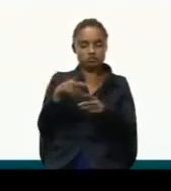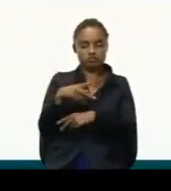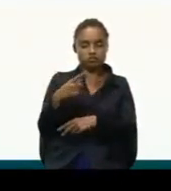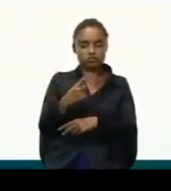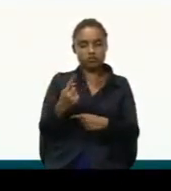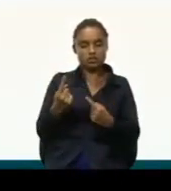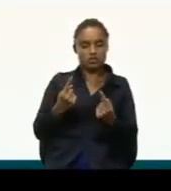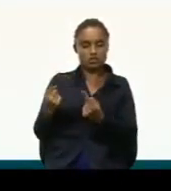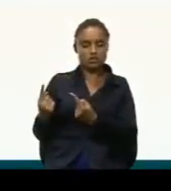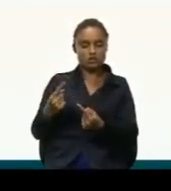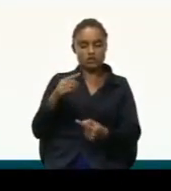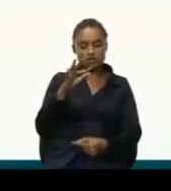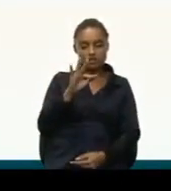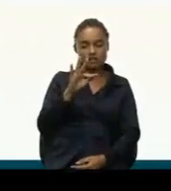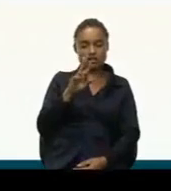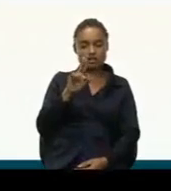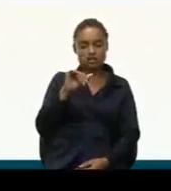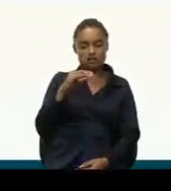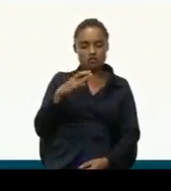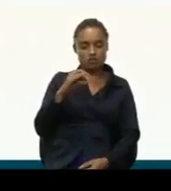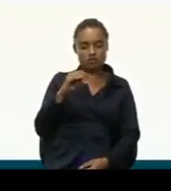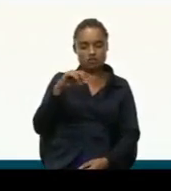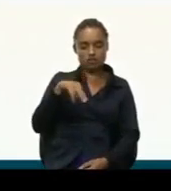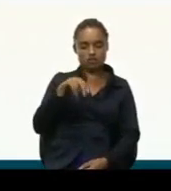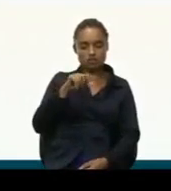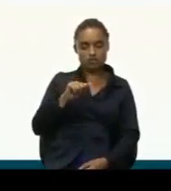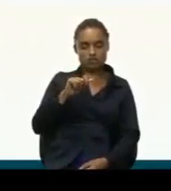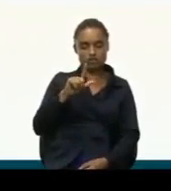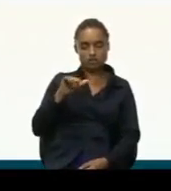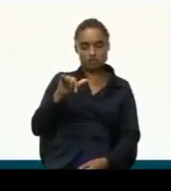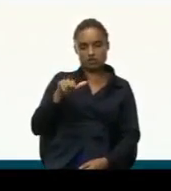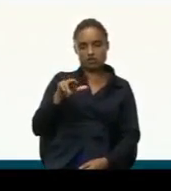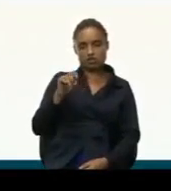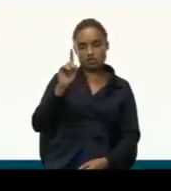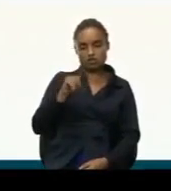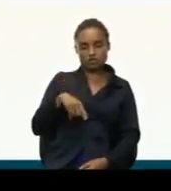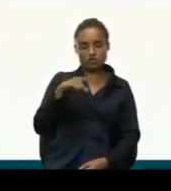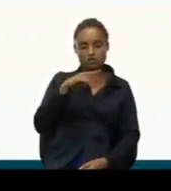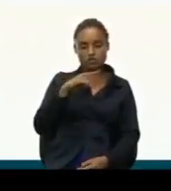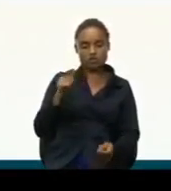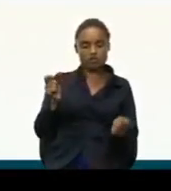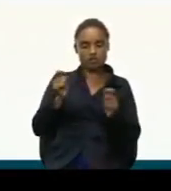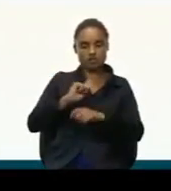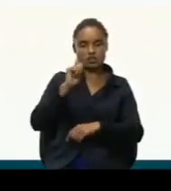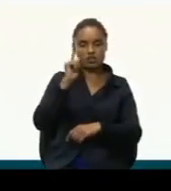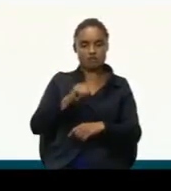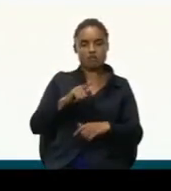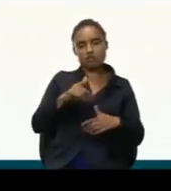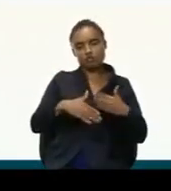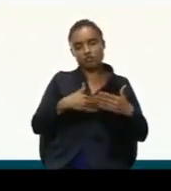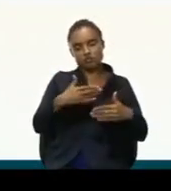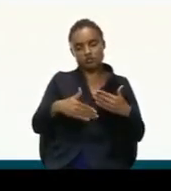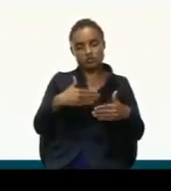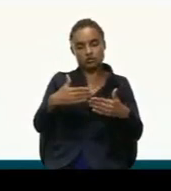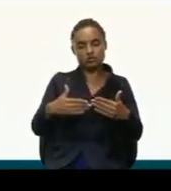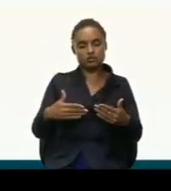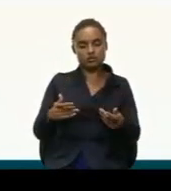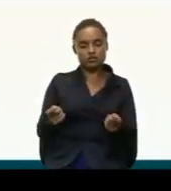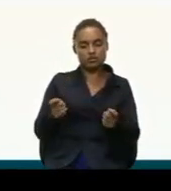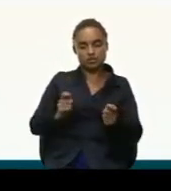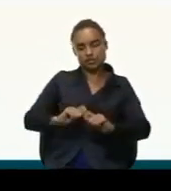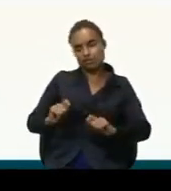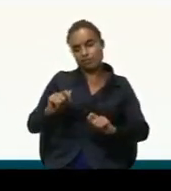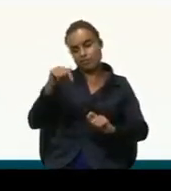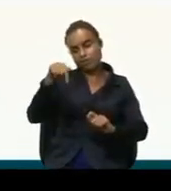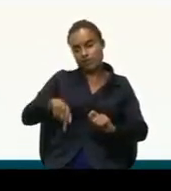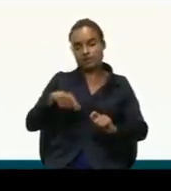refeitório. Aqui, isolado, a gente fez a entrada para o vestiário, tá? Então,